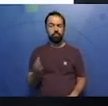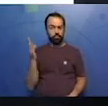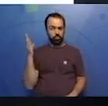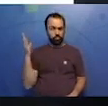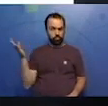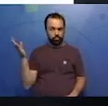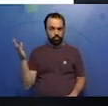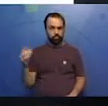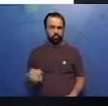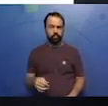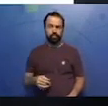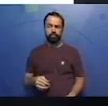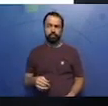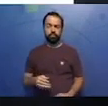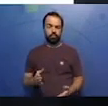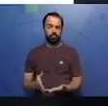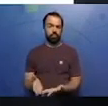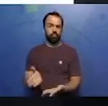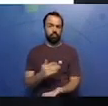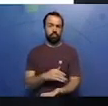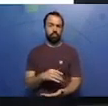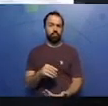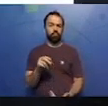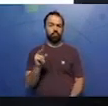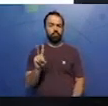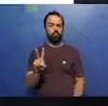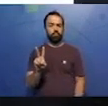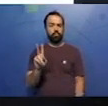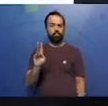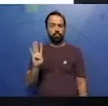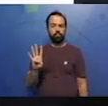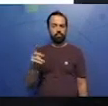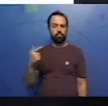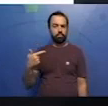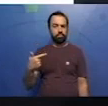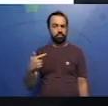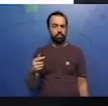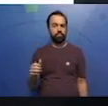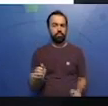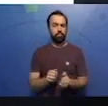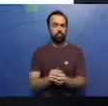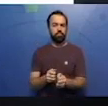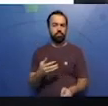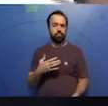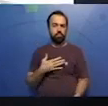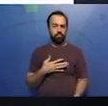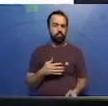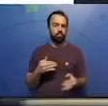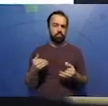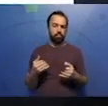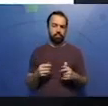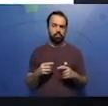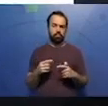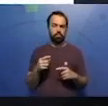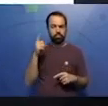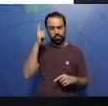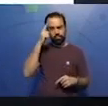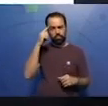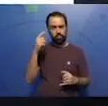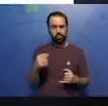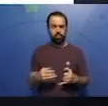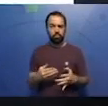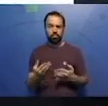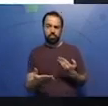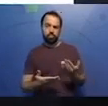Agora vocês vão virar a página, lá na 247, para acompanhar comigo. Trocar ideias. 1.